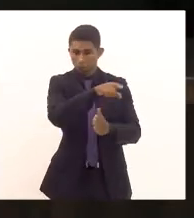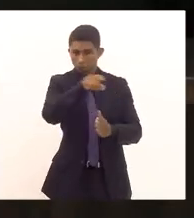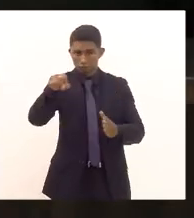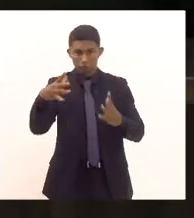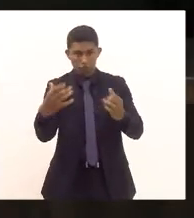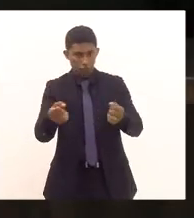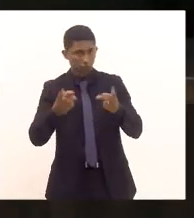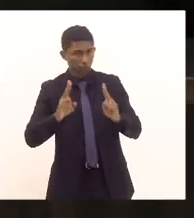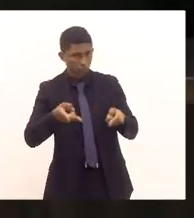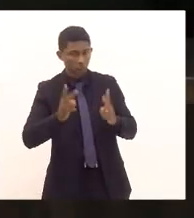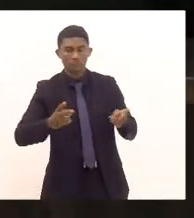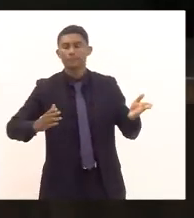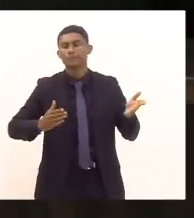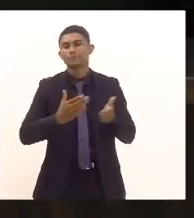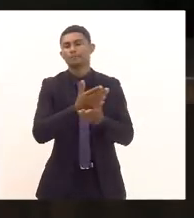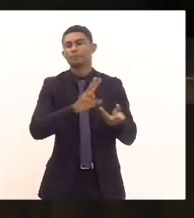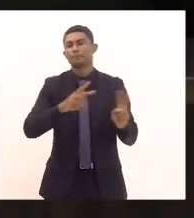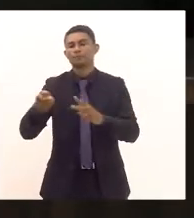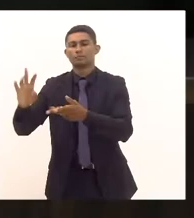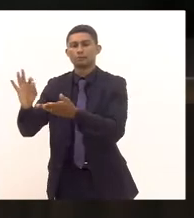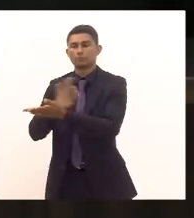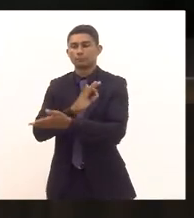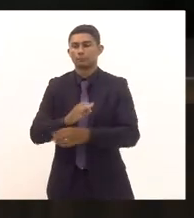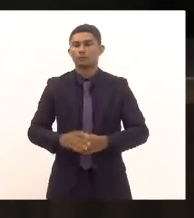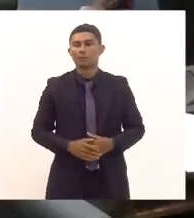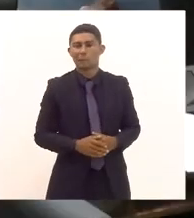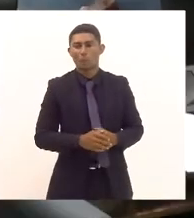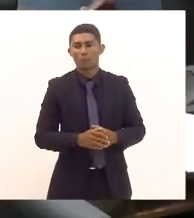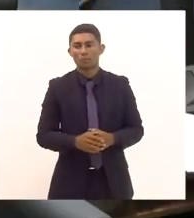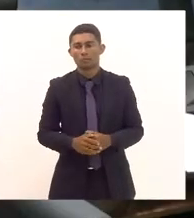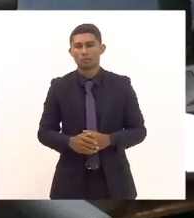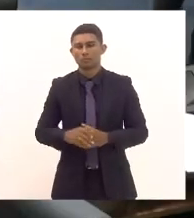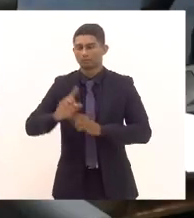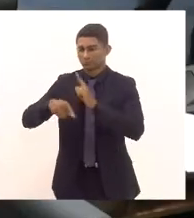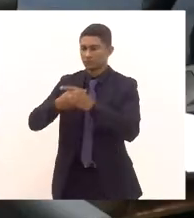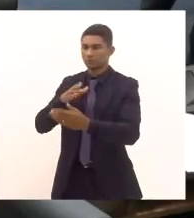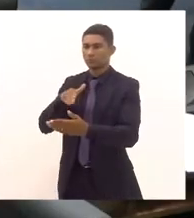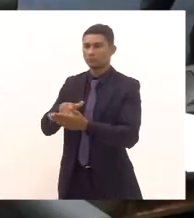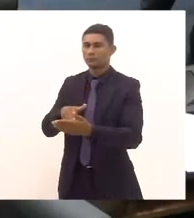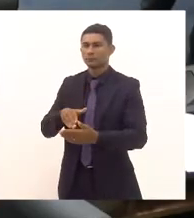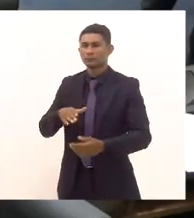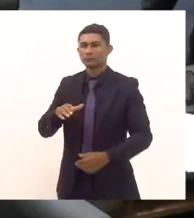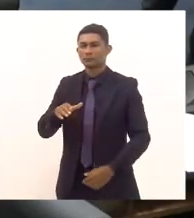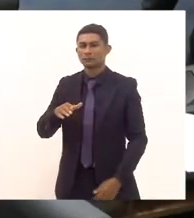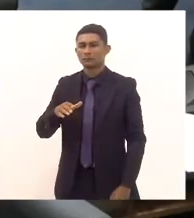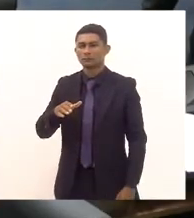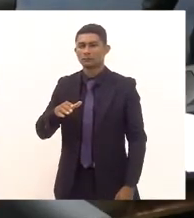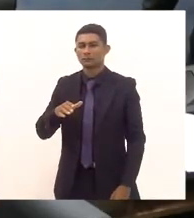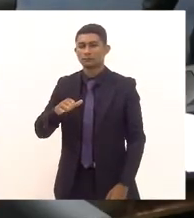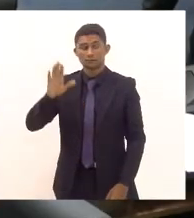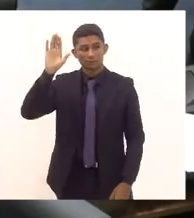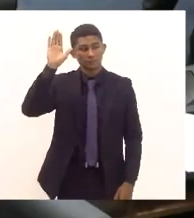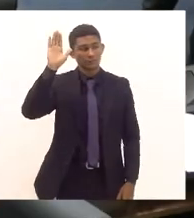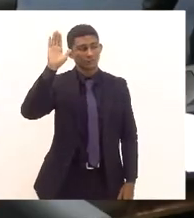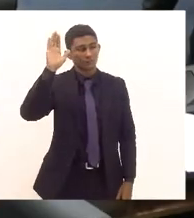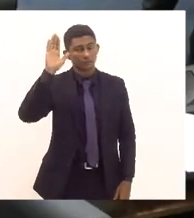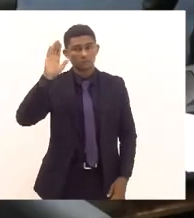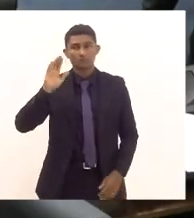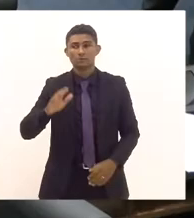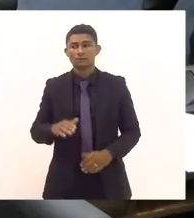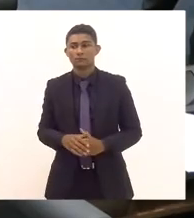permaneçam Como estão aprovados vai autógrafo e tentação ao final ainda não o